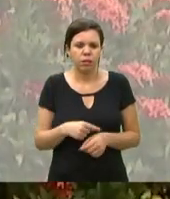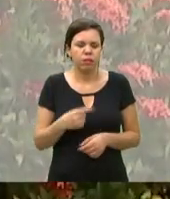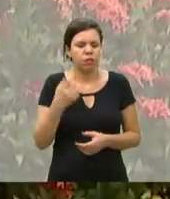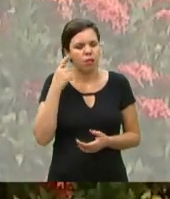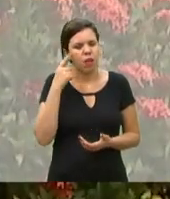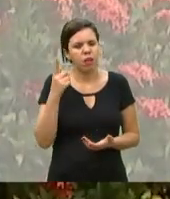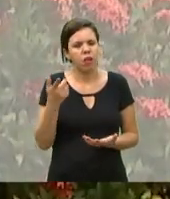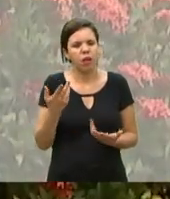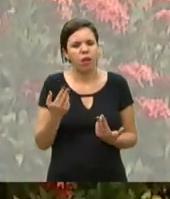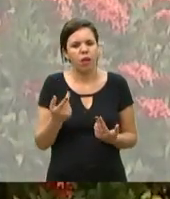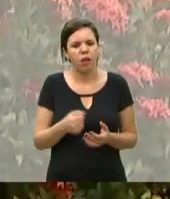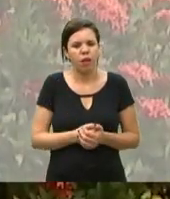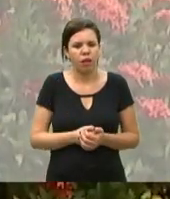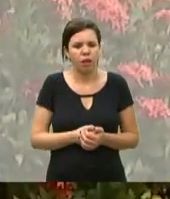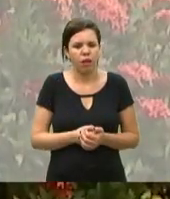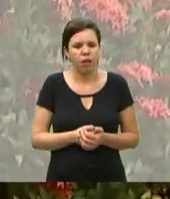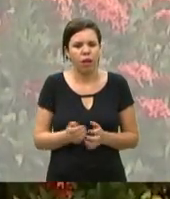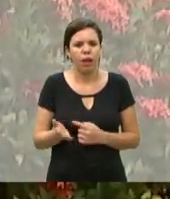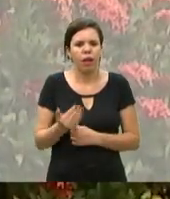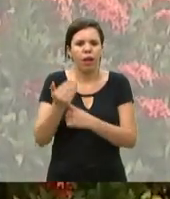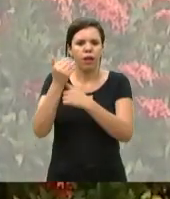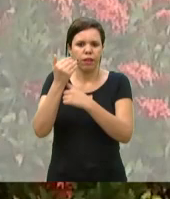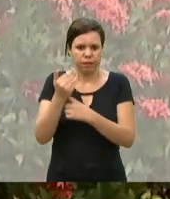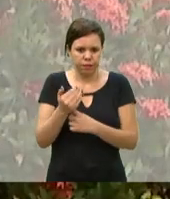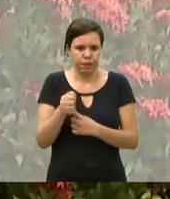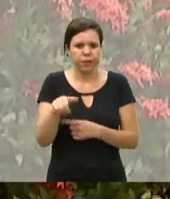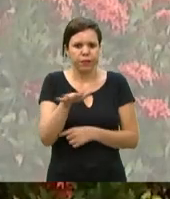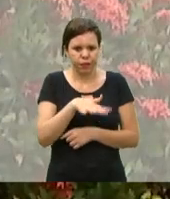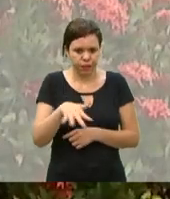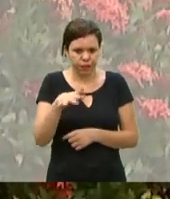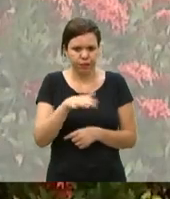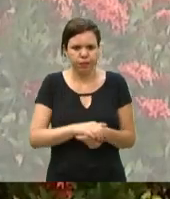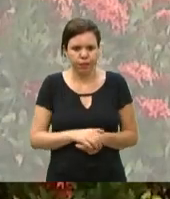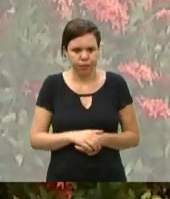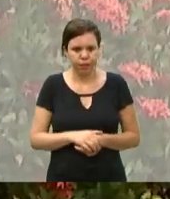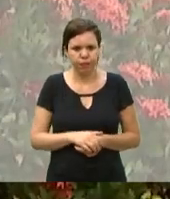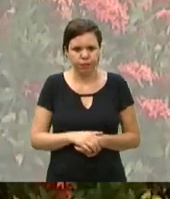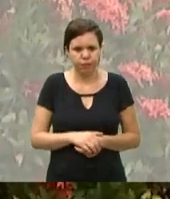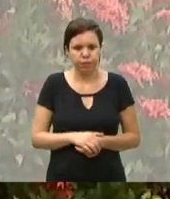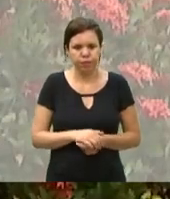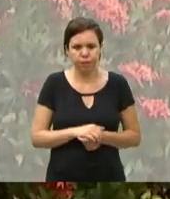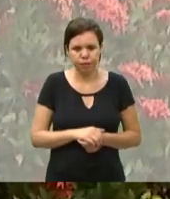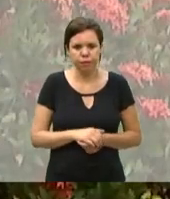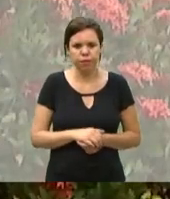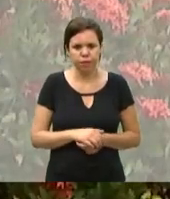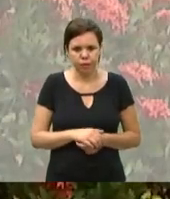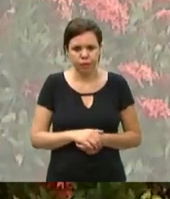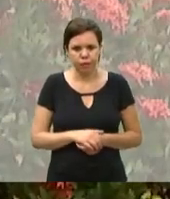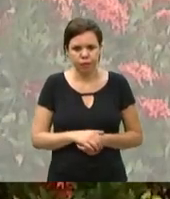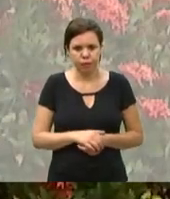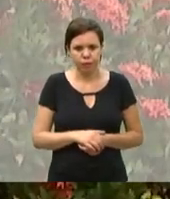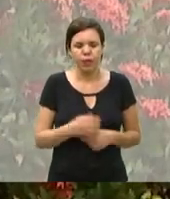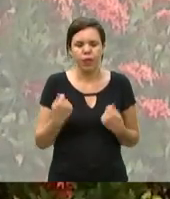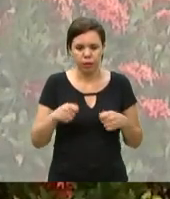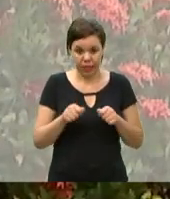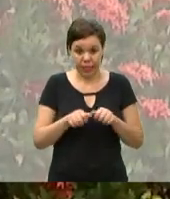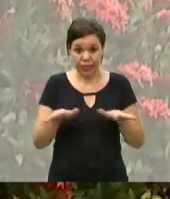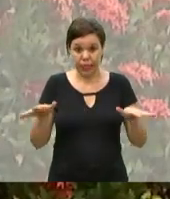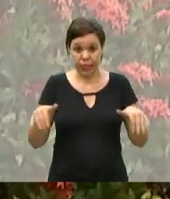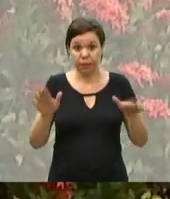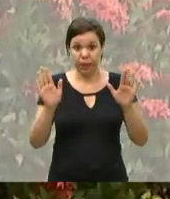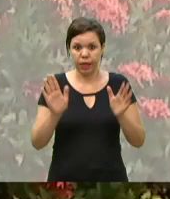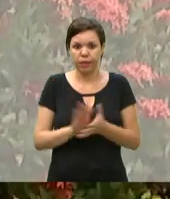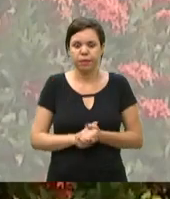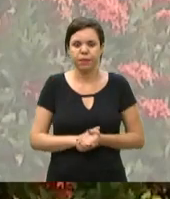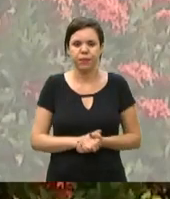Como assim? Eu penso que a área tecnológica é uma área que tem que ampliar ainda